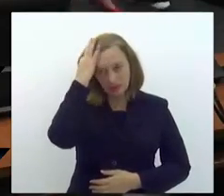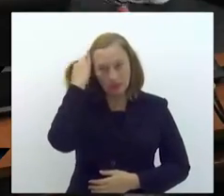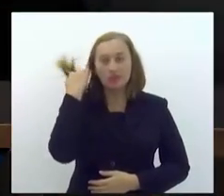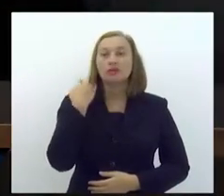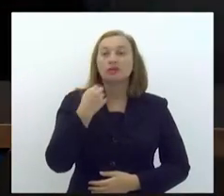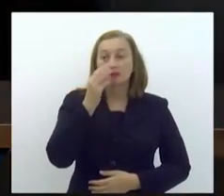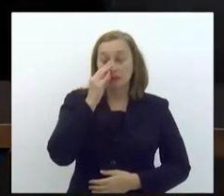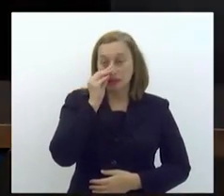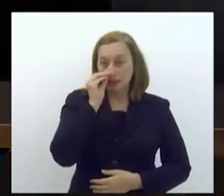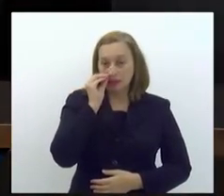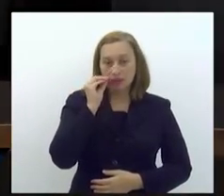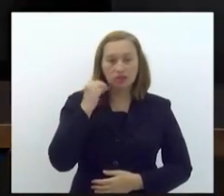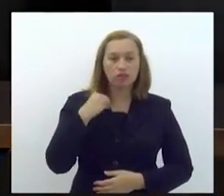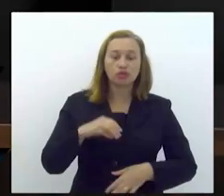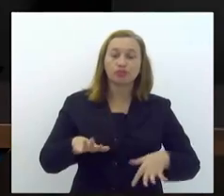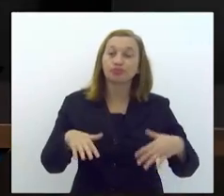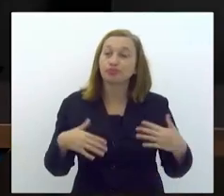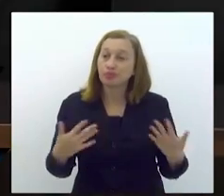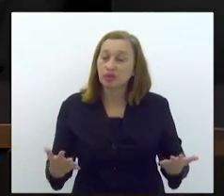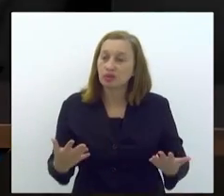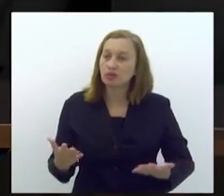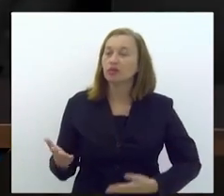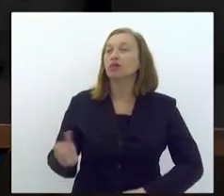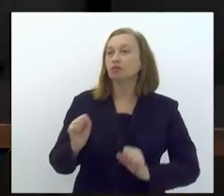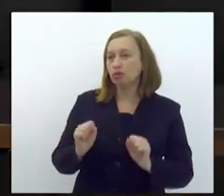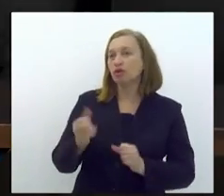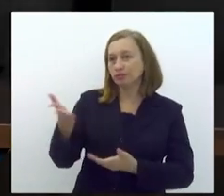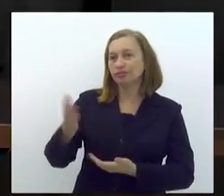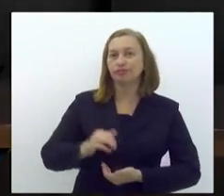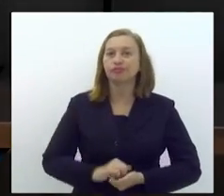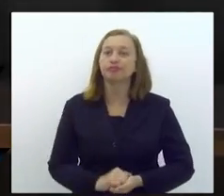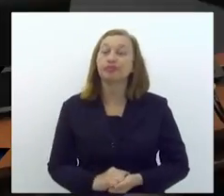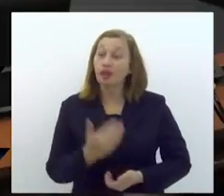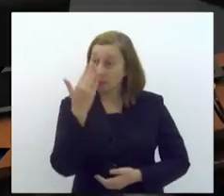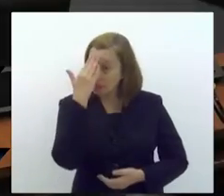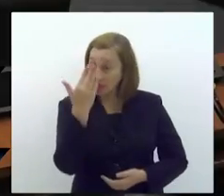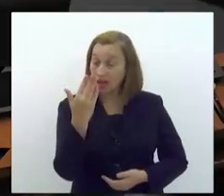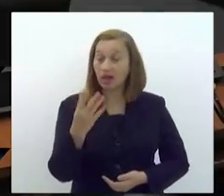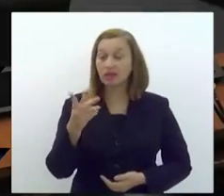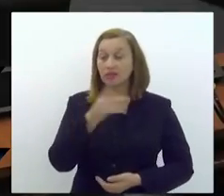então agora vamos pode por favor obrigada